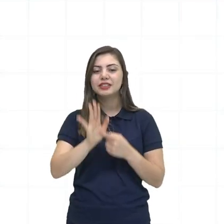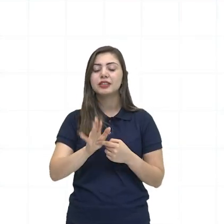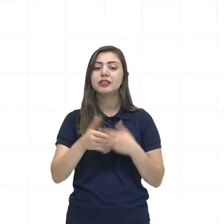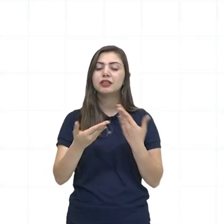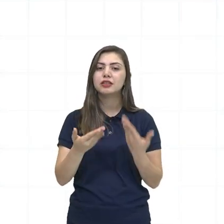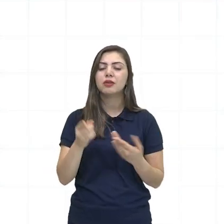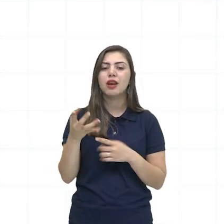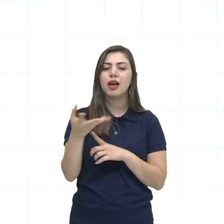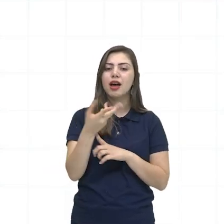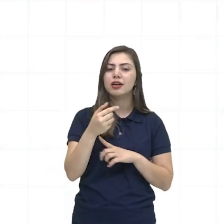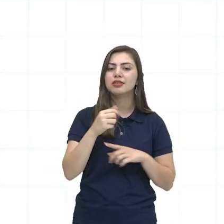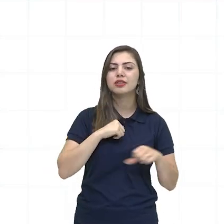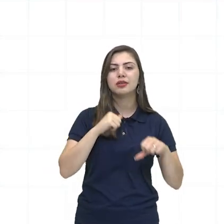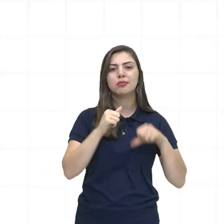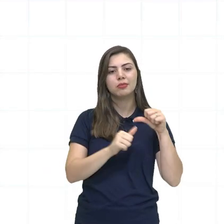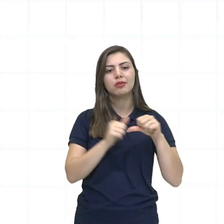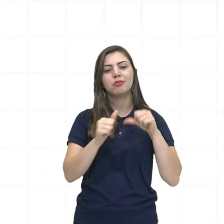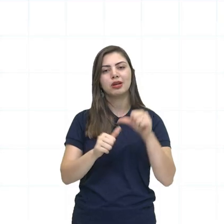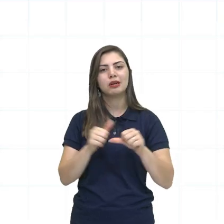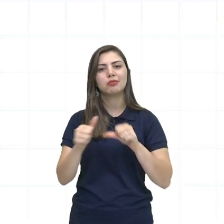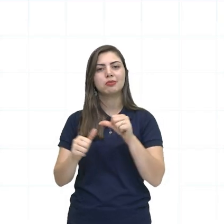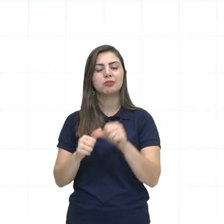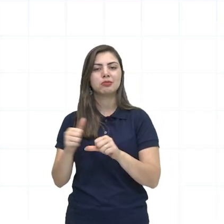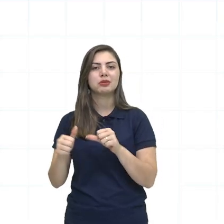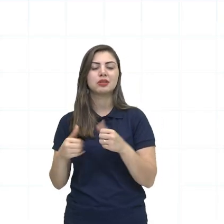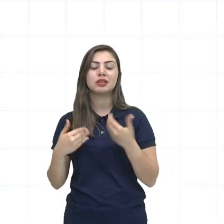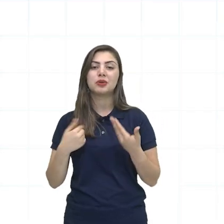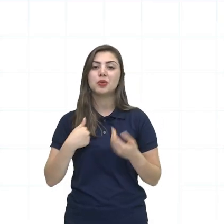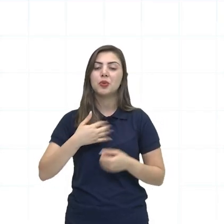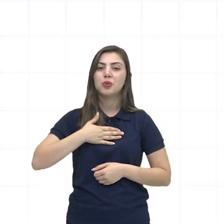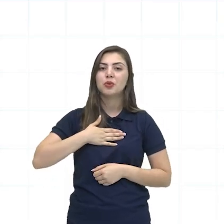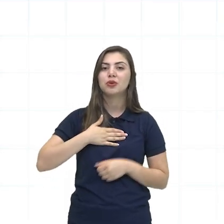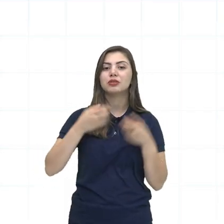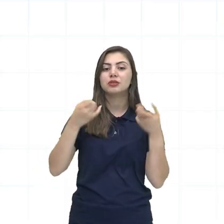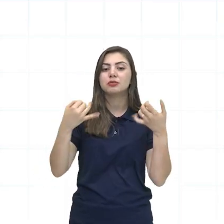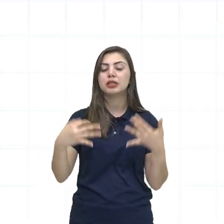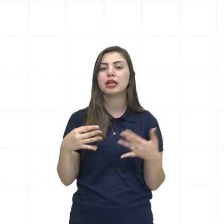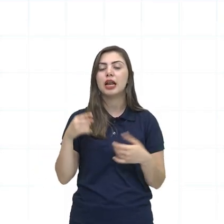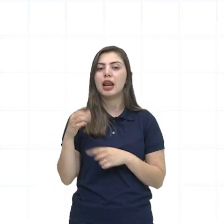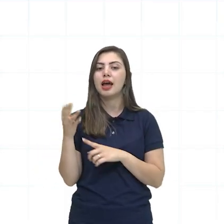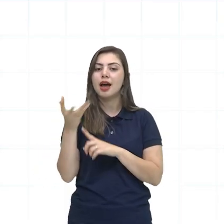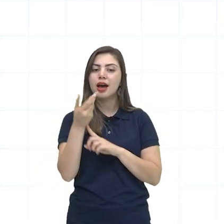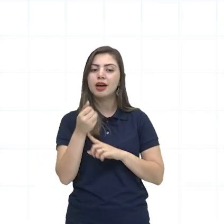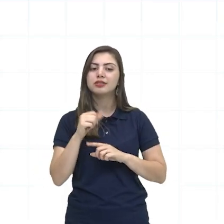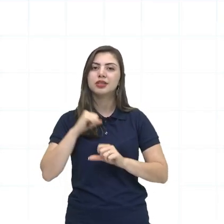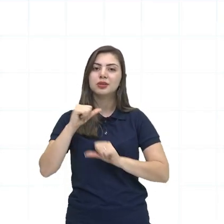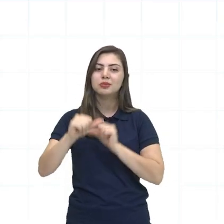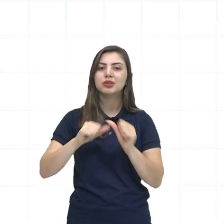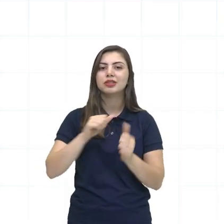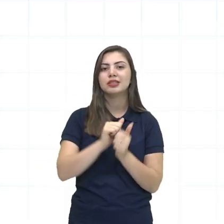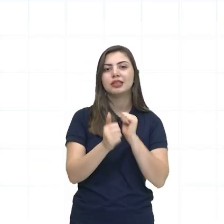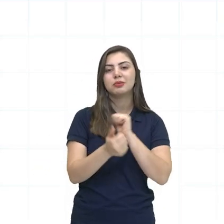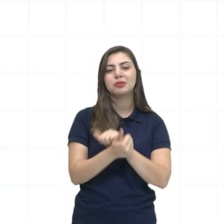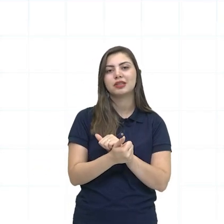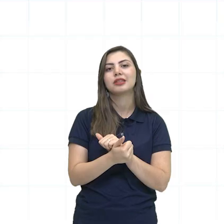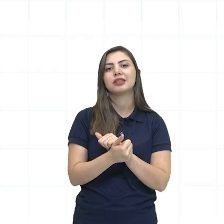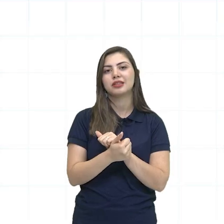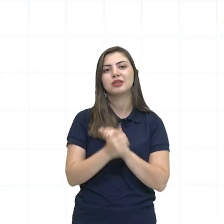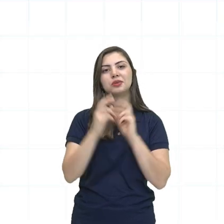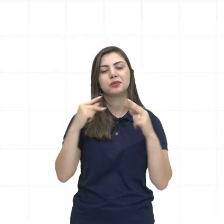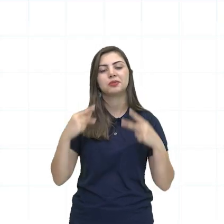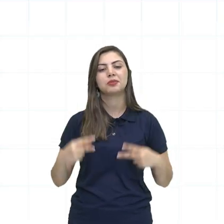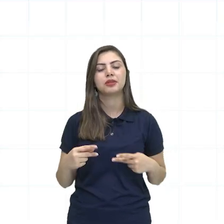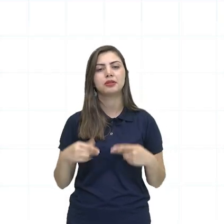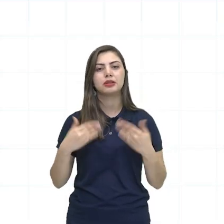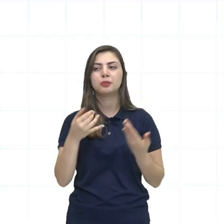do tronco de frente, os membros e a cabeça de perfil, e o olho, ele era representado, como vocês podem ver, como se ele